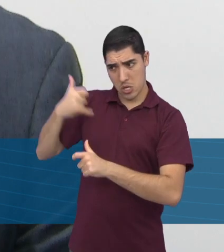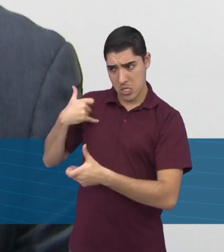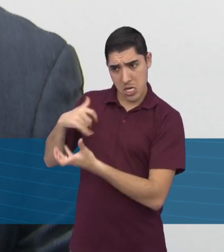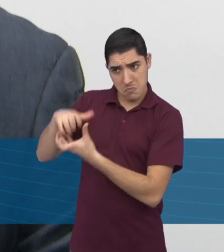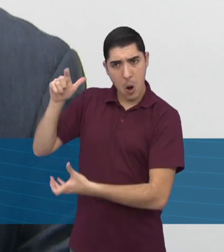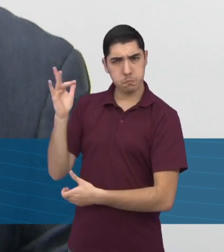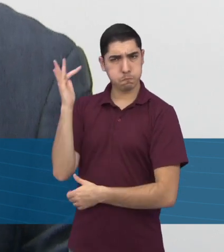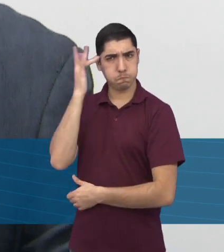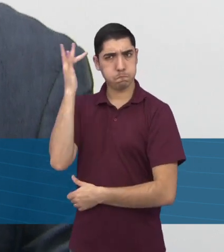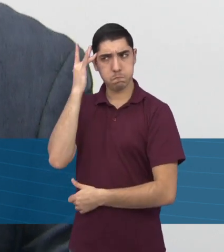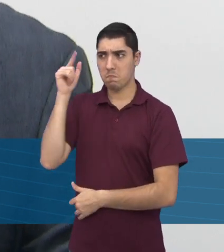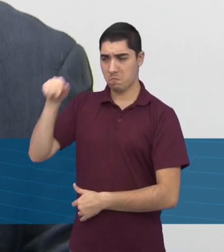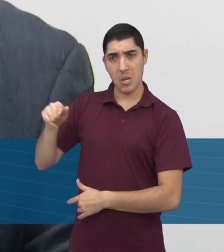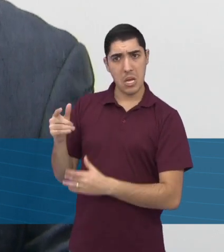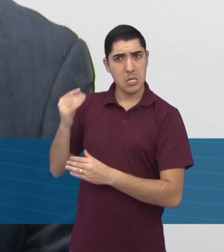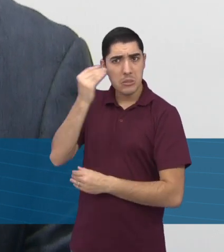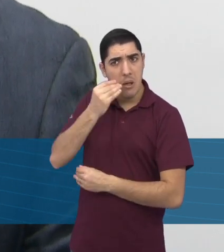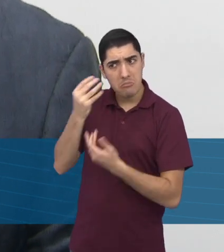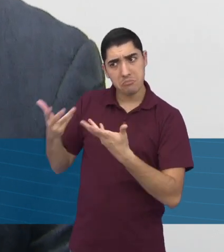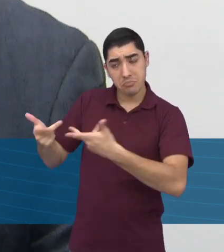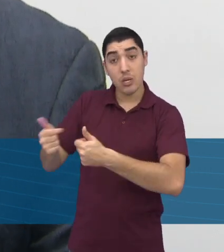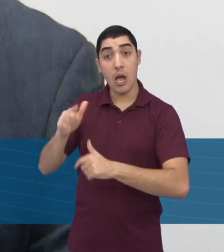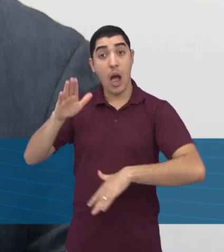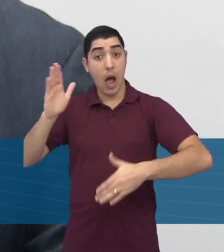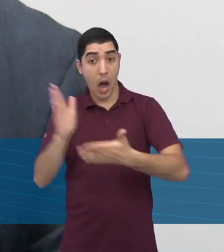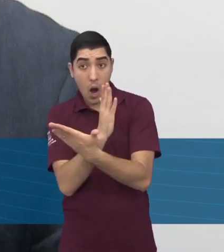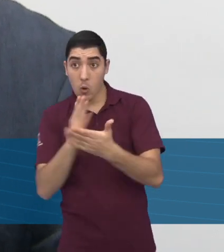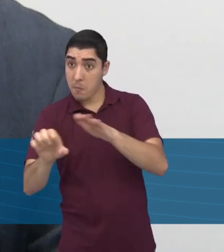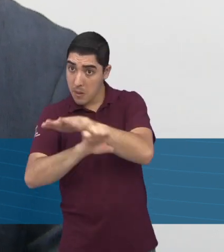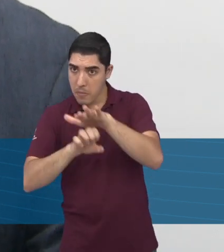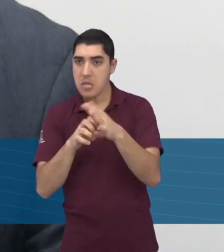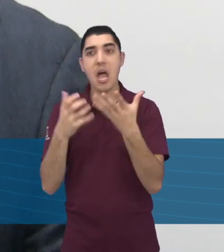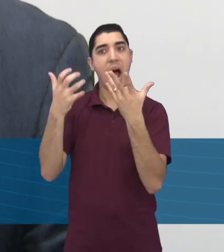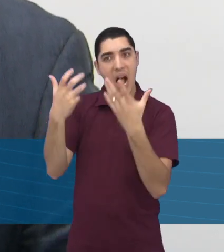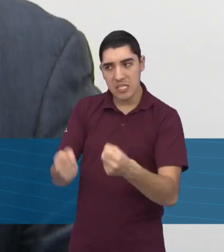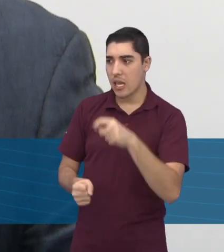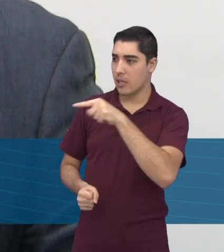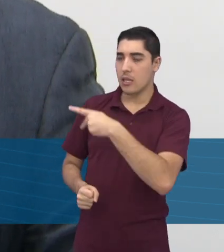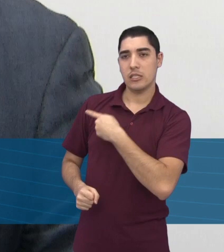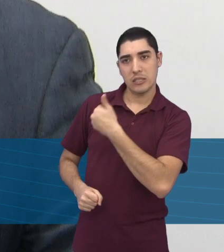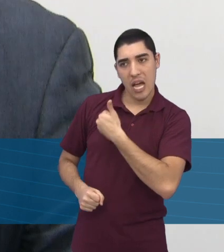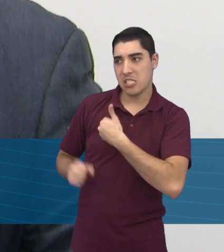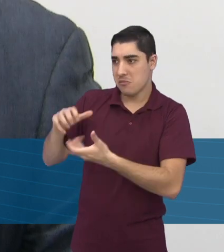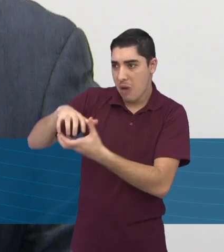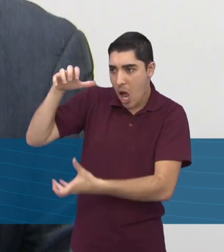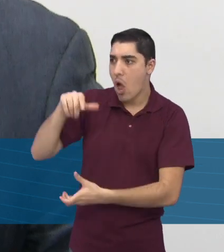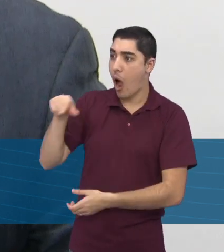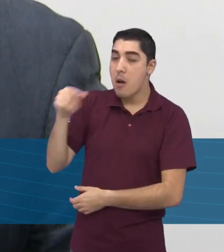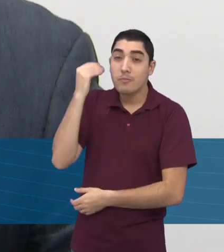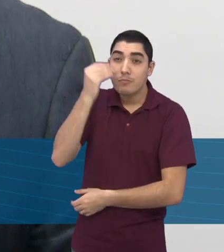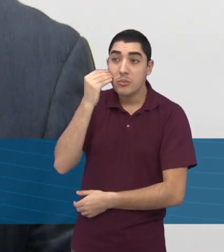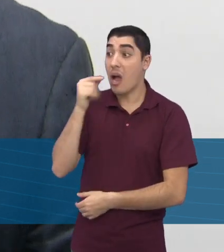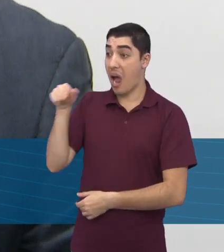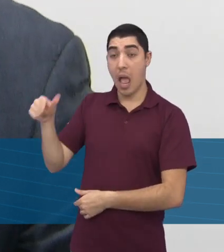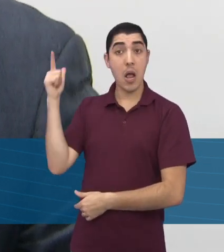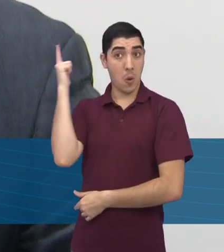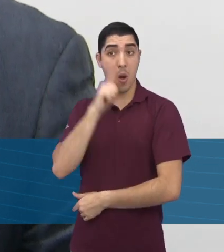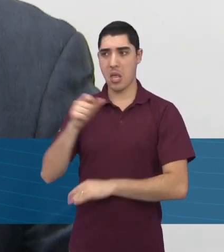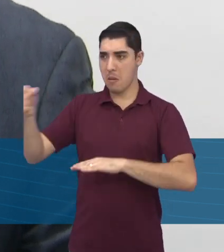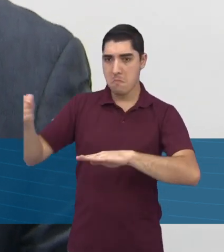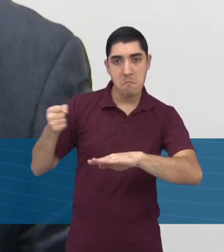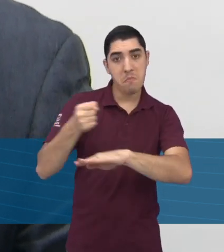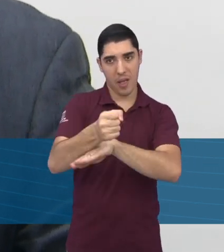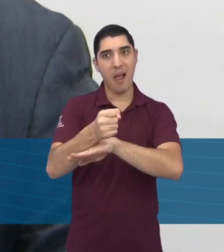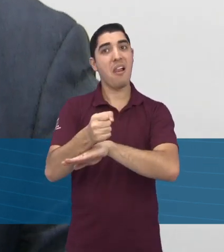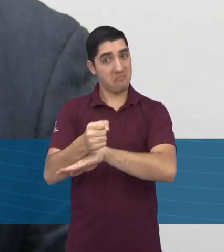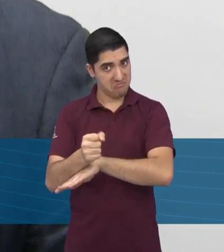Então, eles participam dos processos seletivos, as empresas estão mais abertas a contratar esse profissional mais maduro, mais experiente, e eles acabam ganhando a vaga